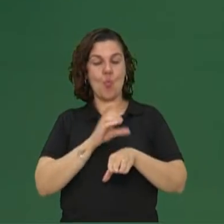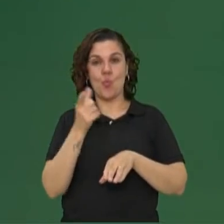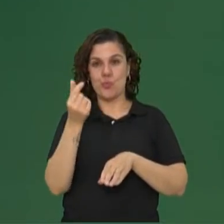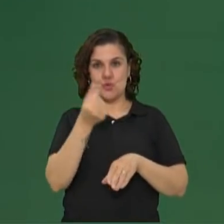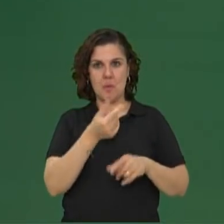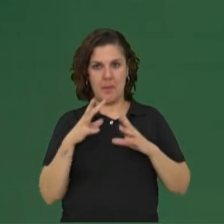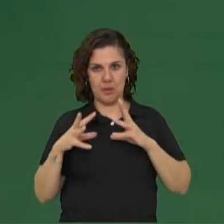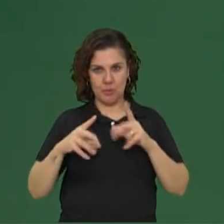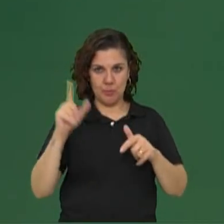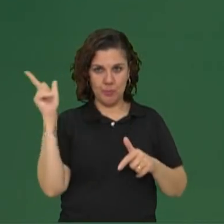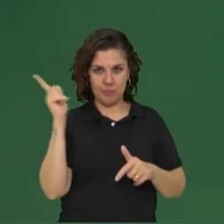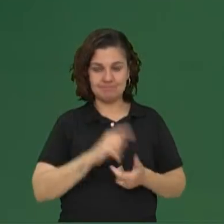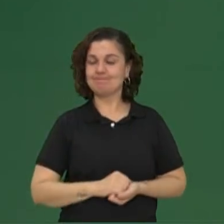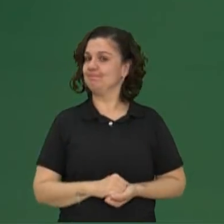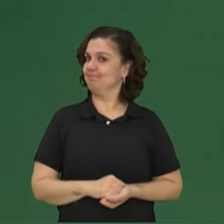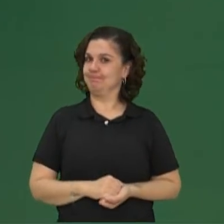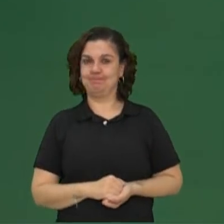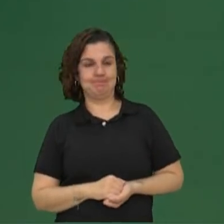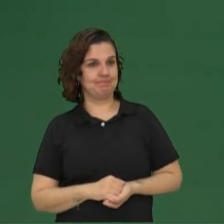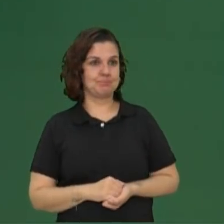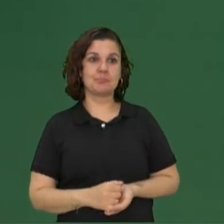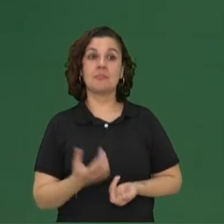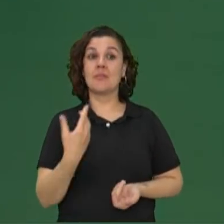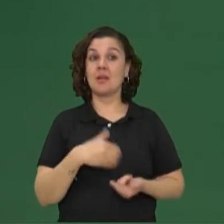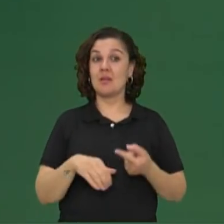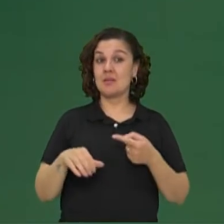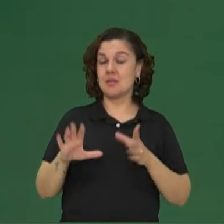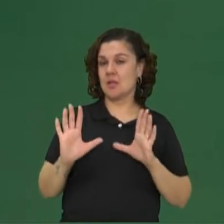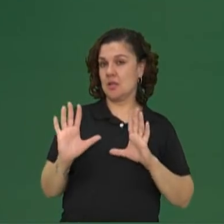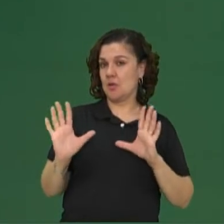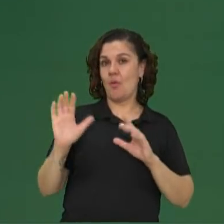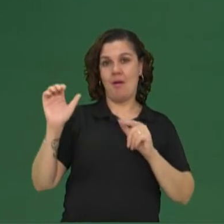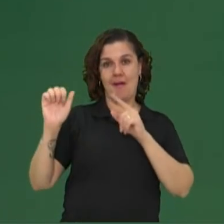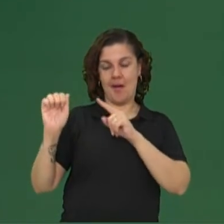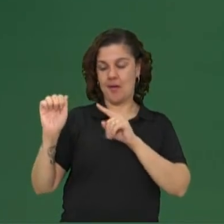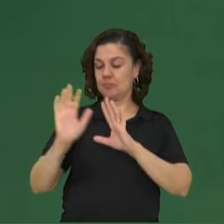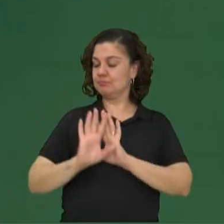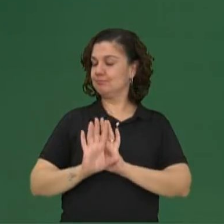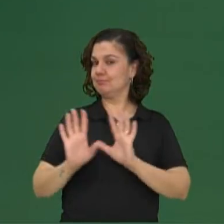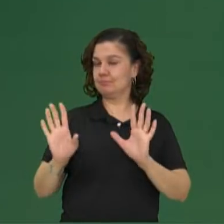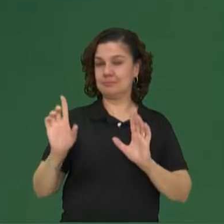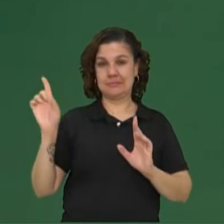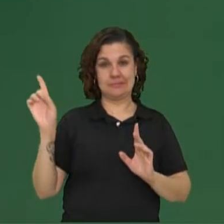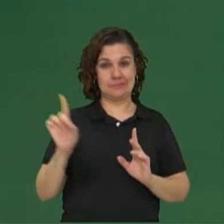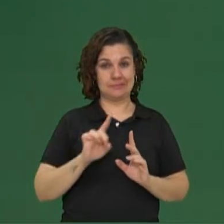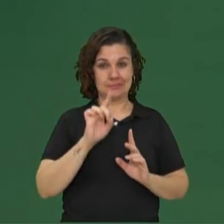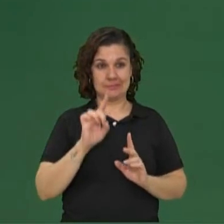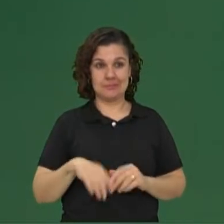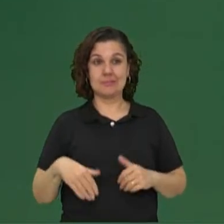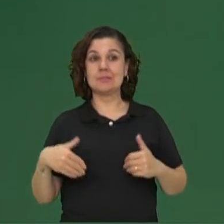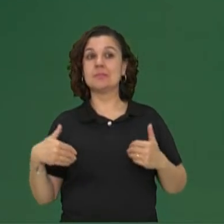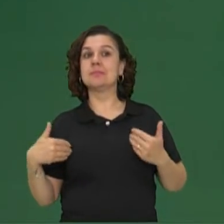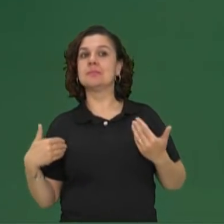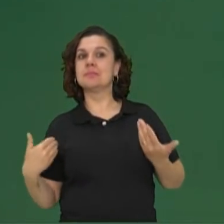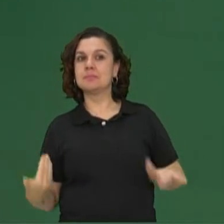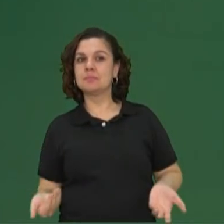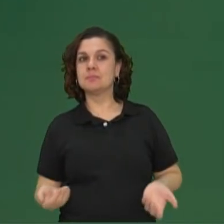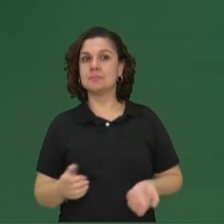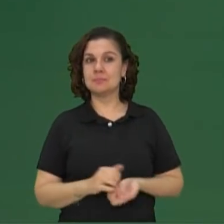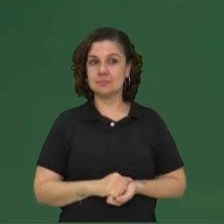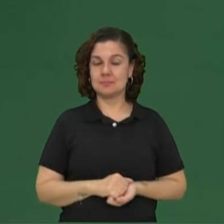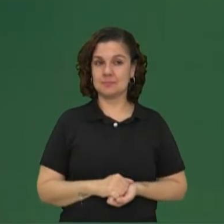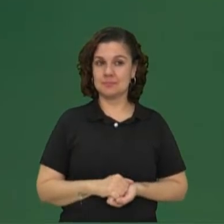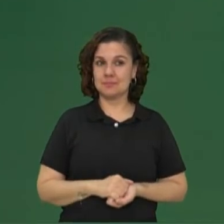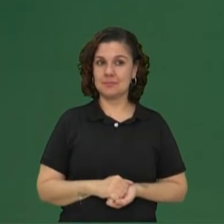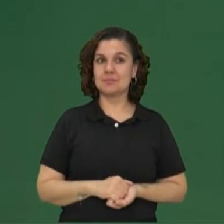nem todos realmente conseguem, tá? Não seria a questão letra A, será? Qual seria a questão correta? Então vamos